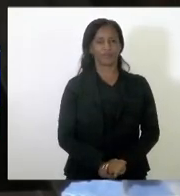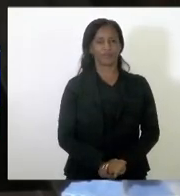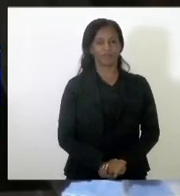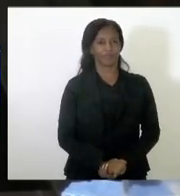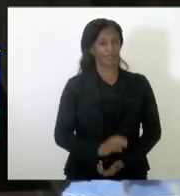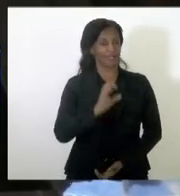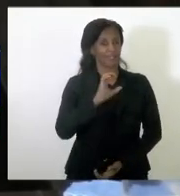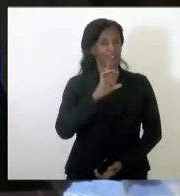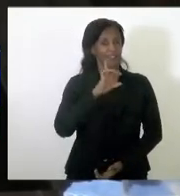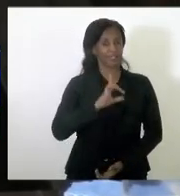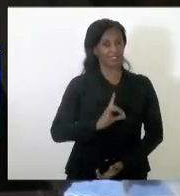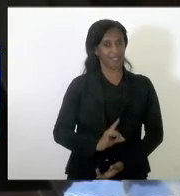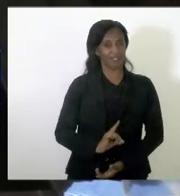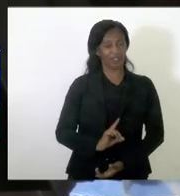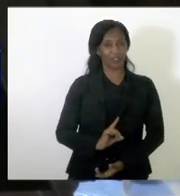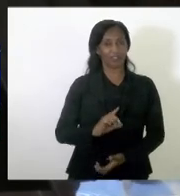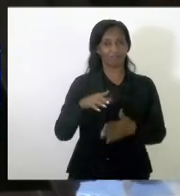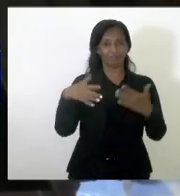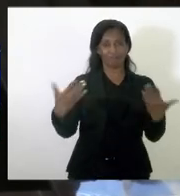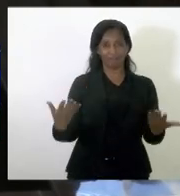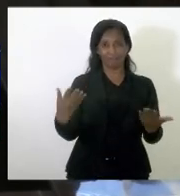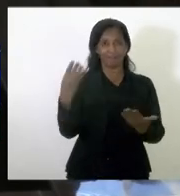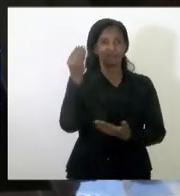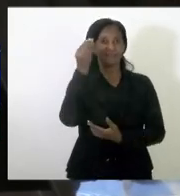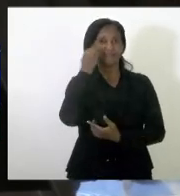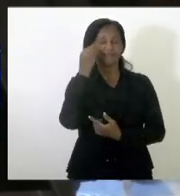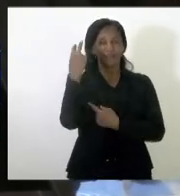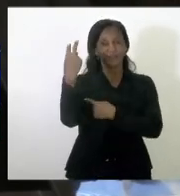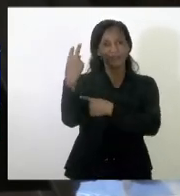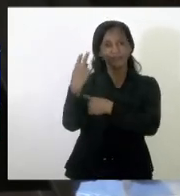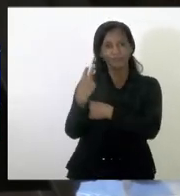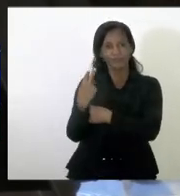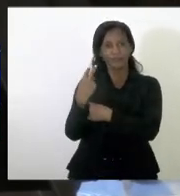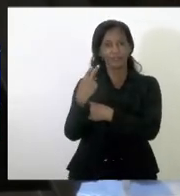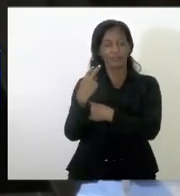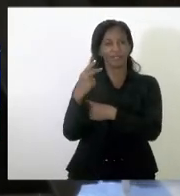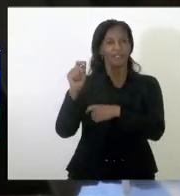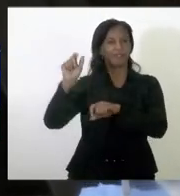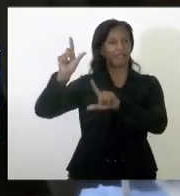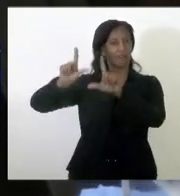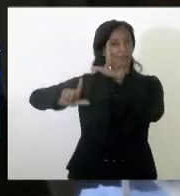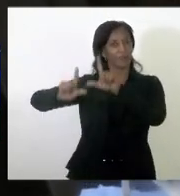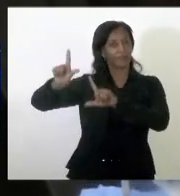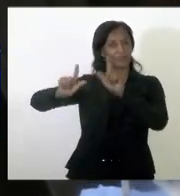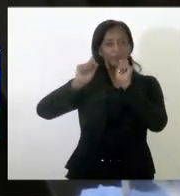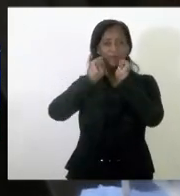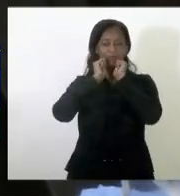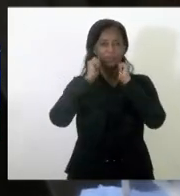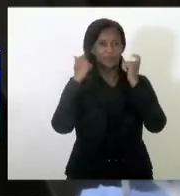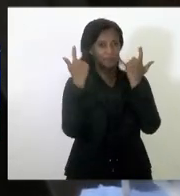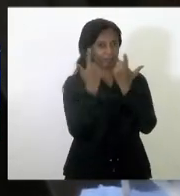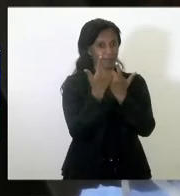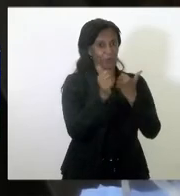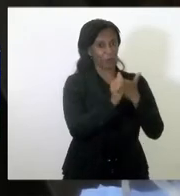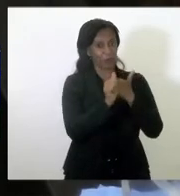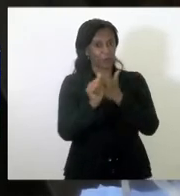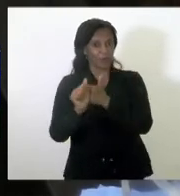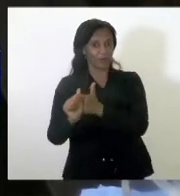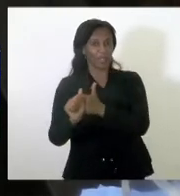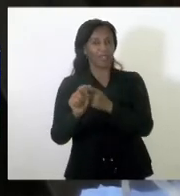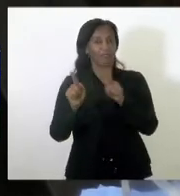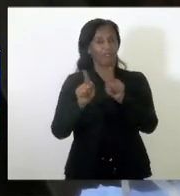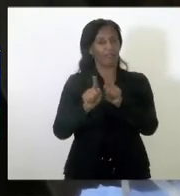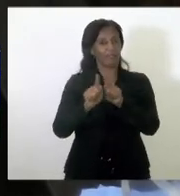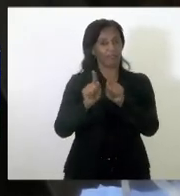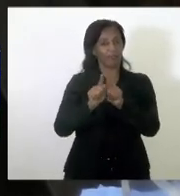cidadãs e cidadãos que nos assistem pela TV Alerge, nos seguem pelas redes